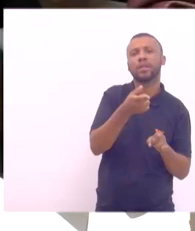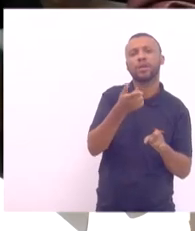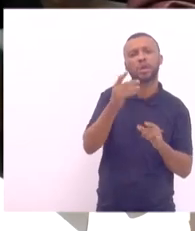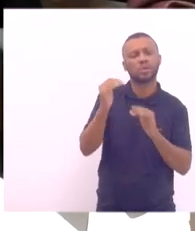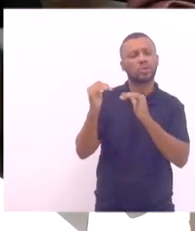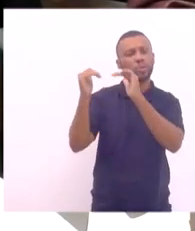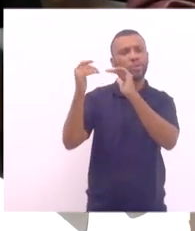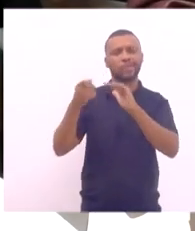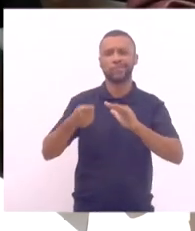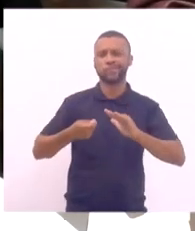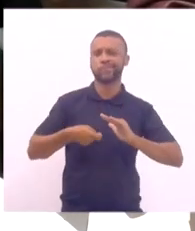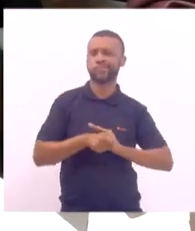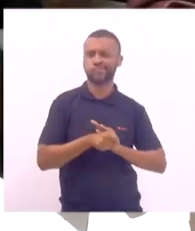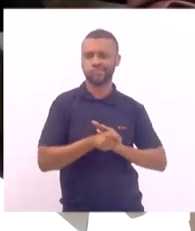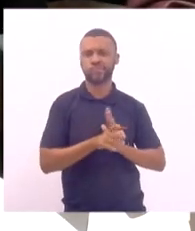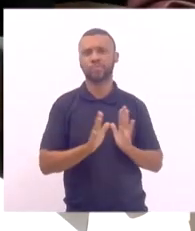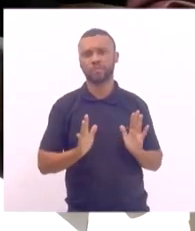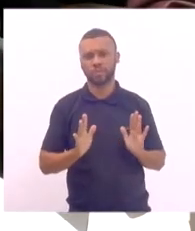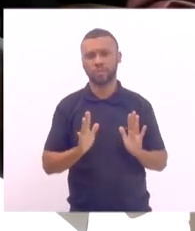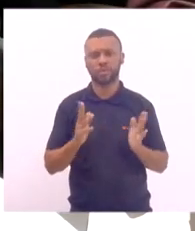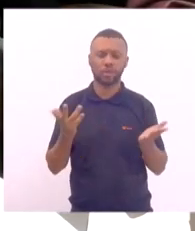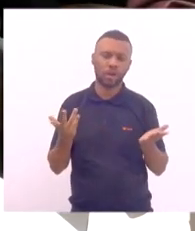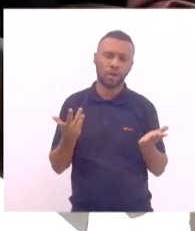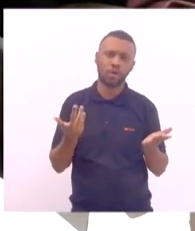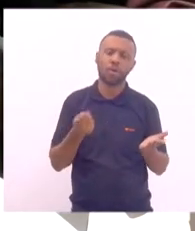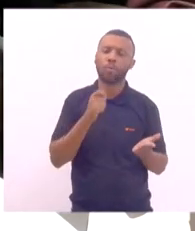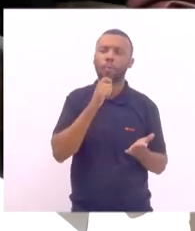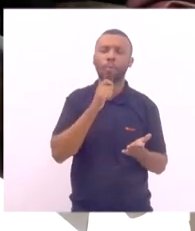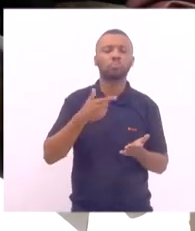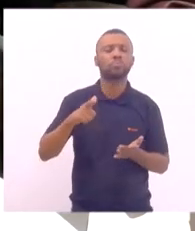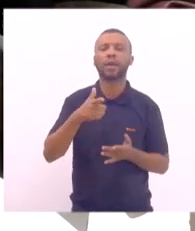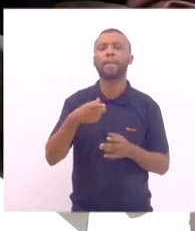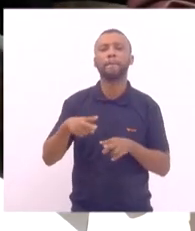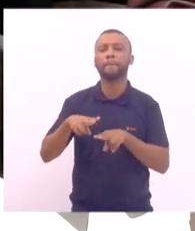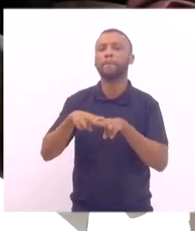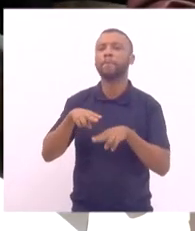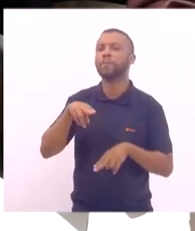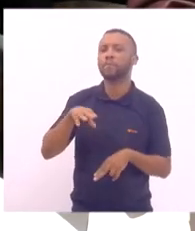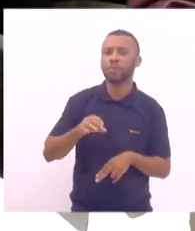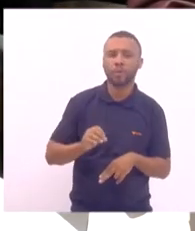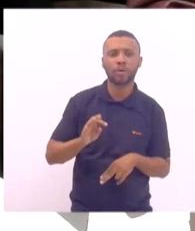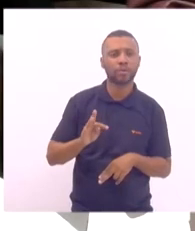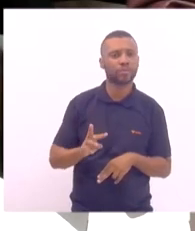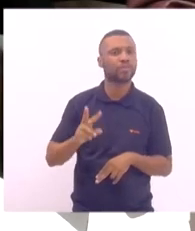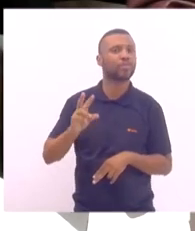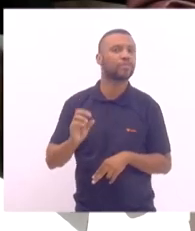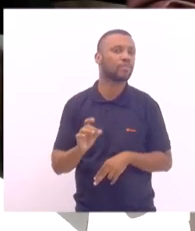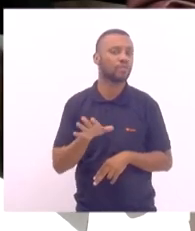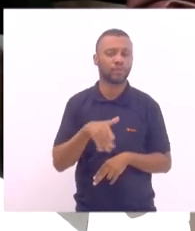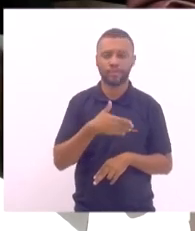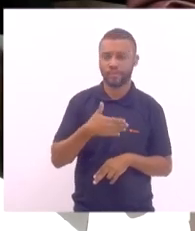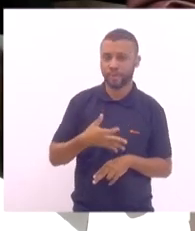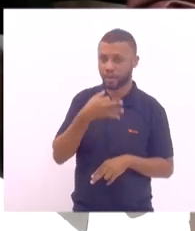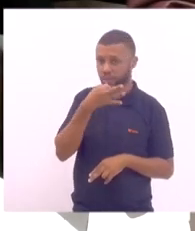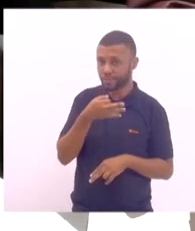investidor. Então, não vejo por que razão o governo ter a posição